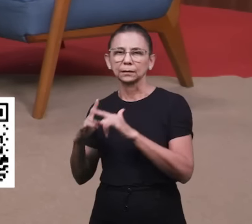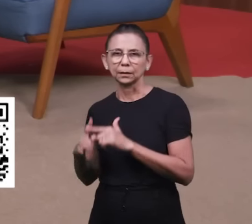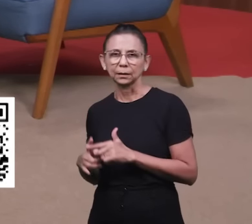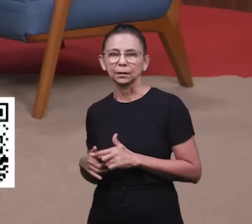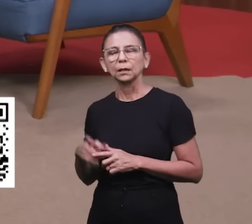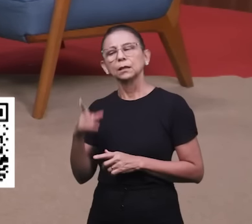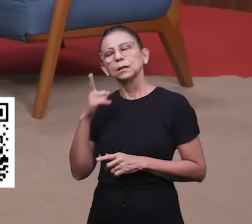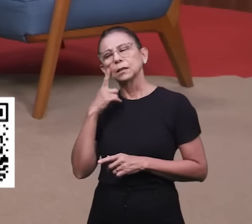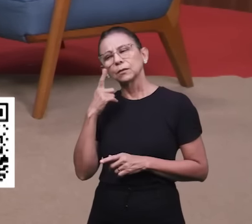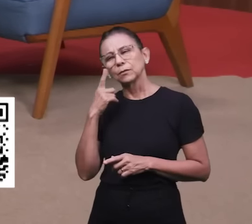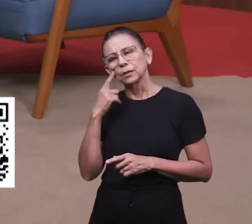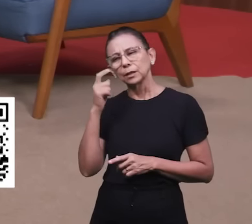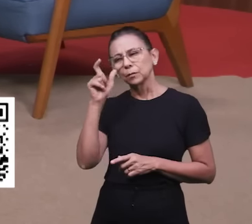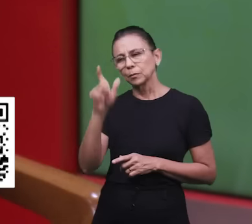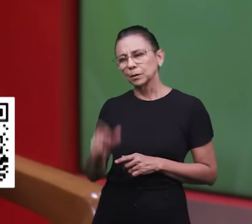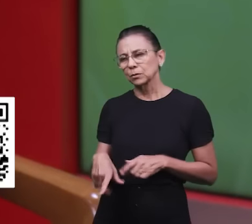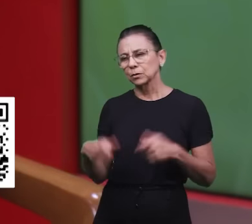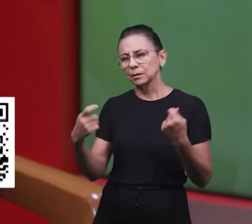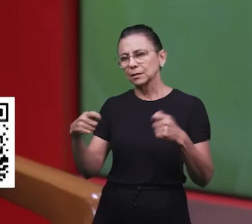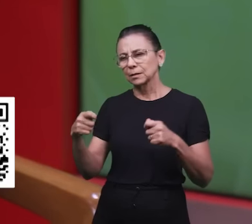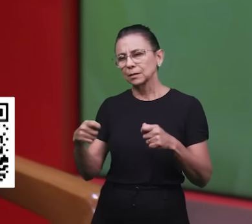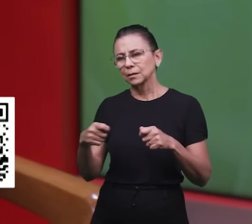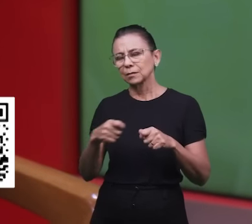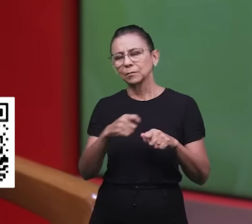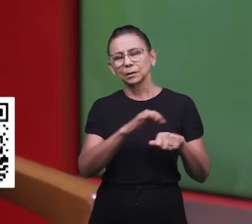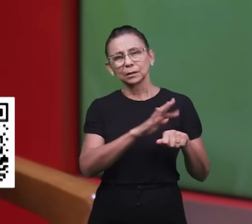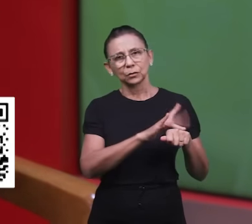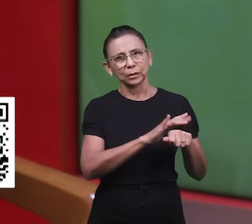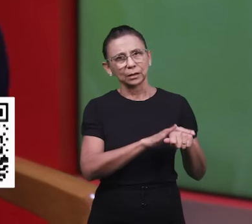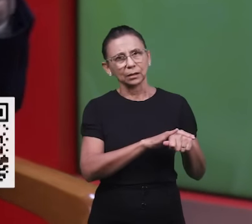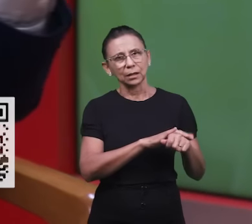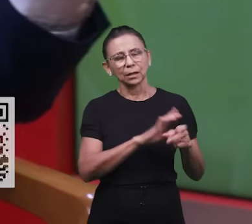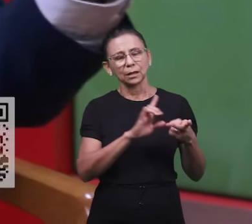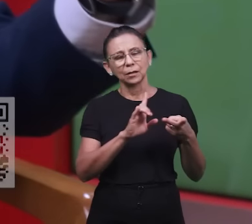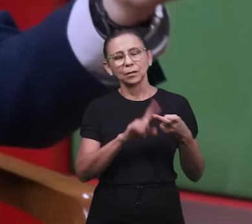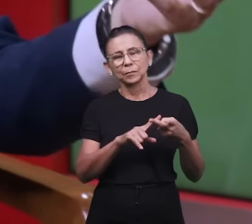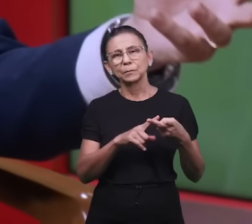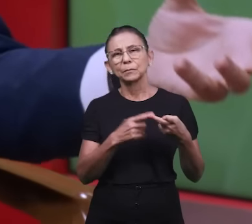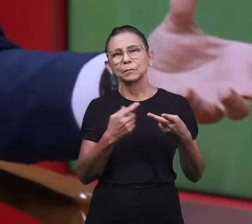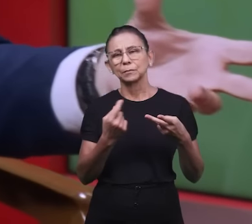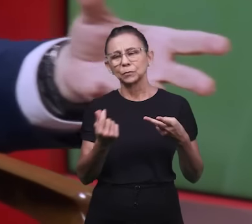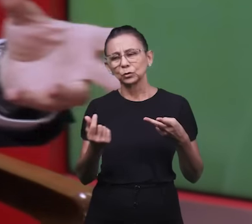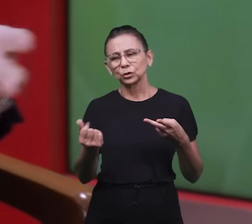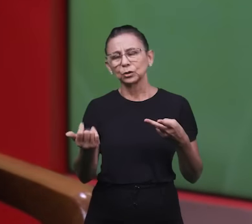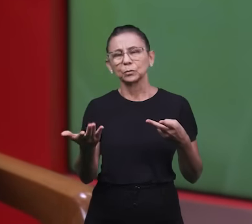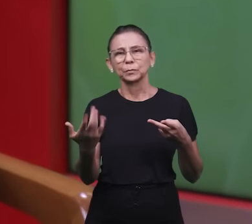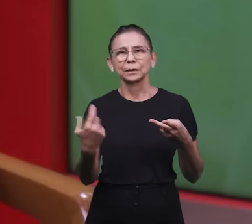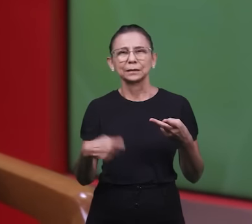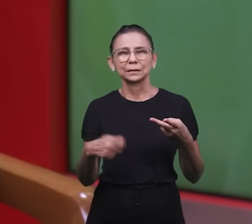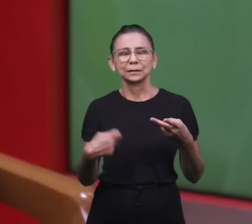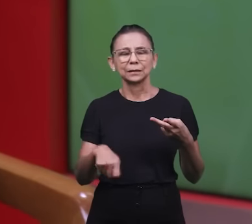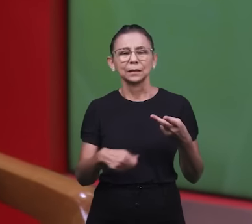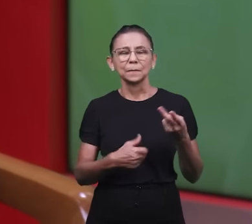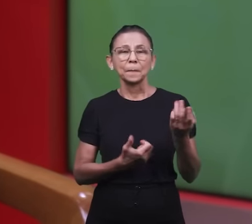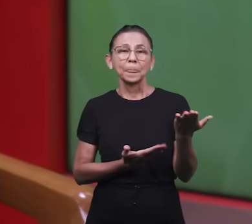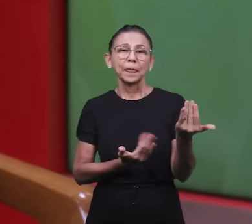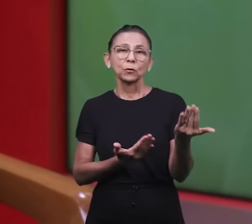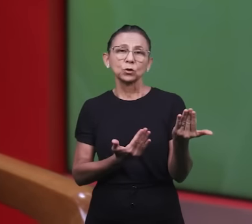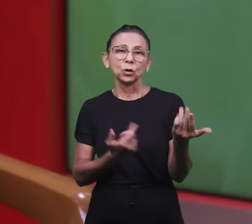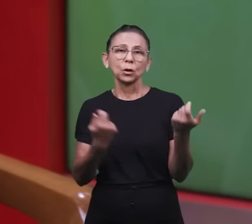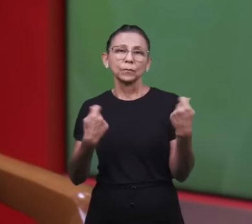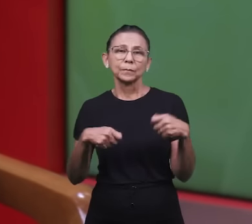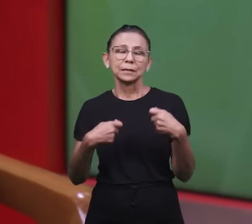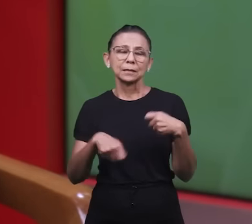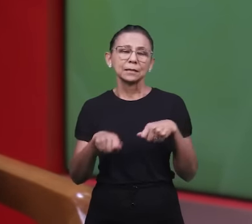vemos necessidades é uma pessoa que adoeceu e eu preciso de um recurso é um jovem que